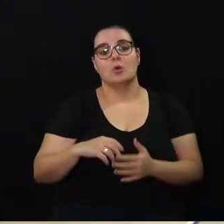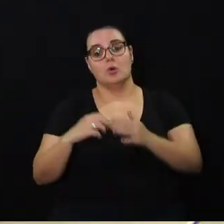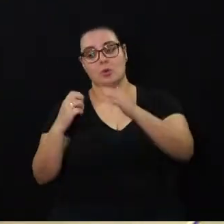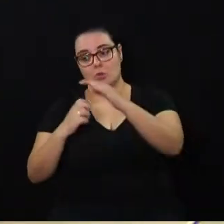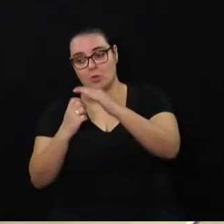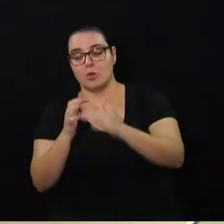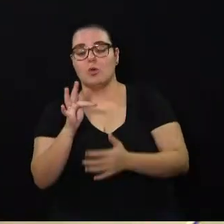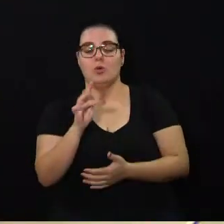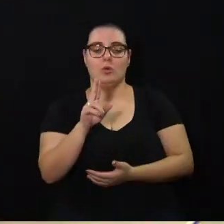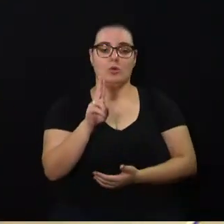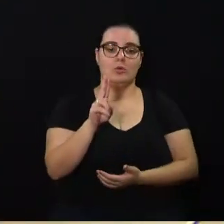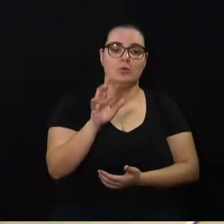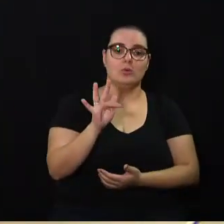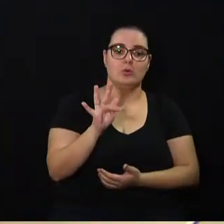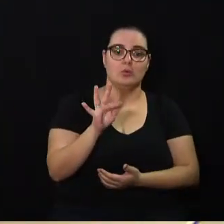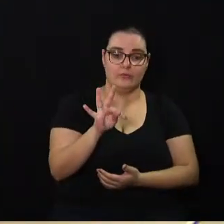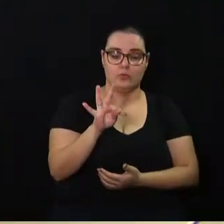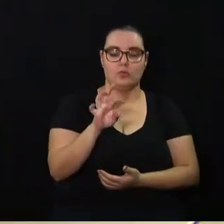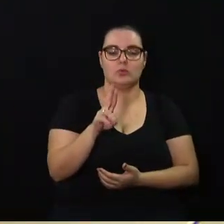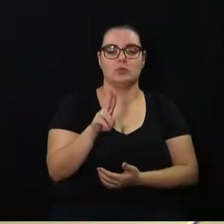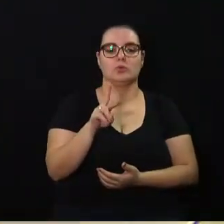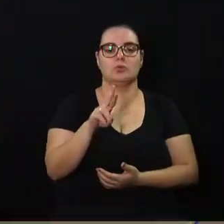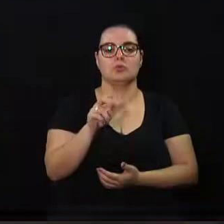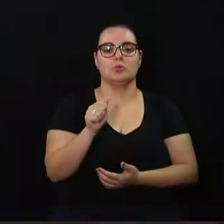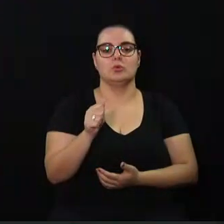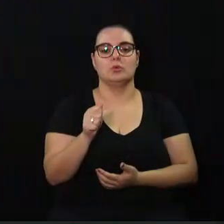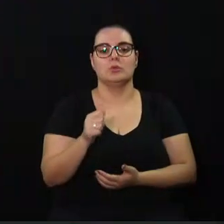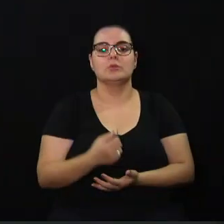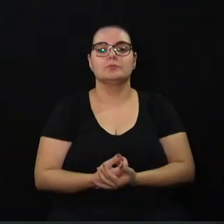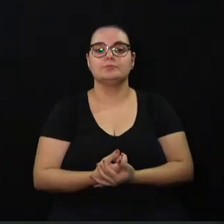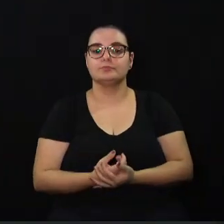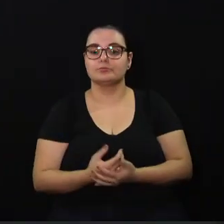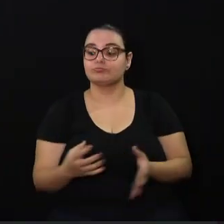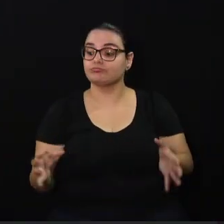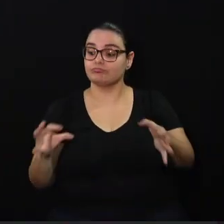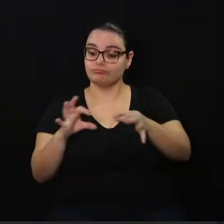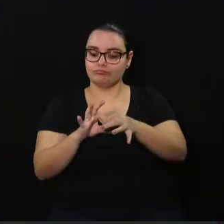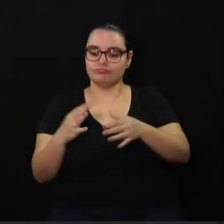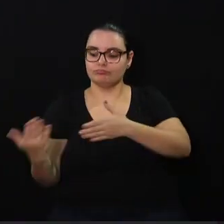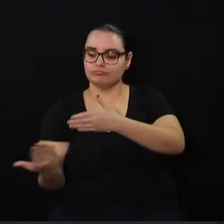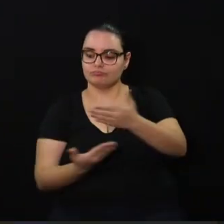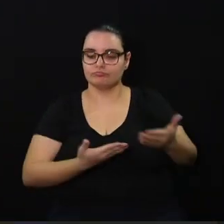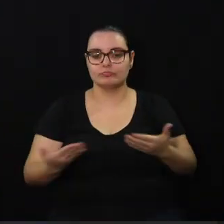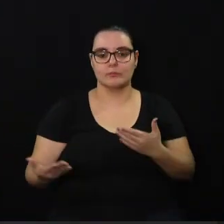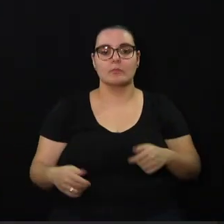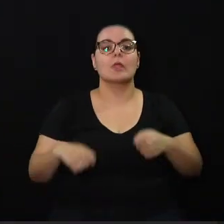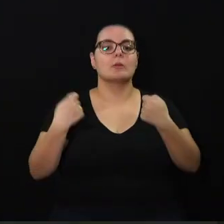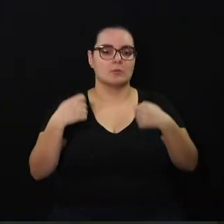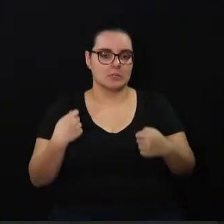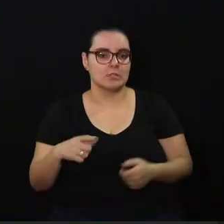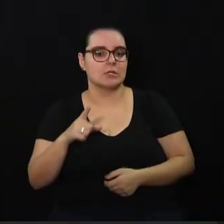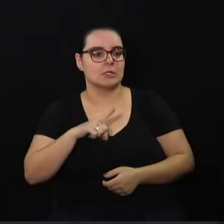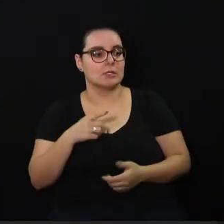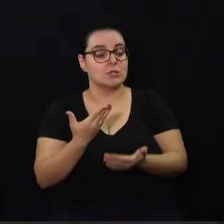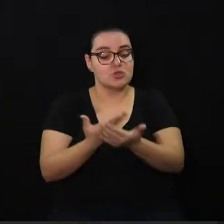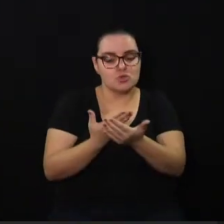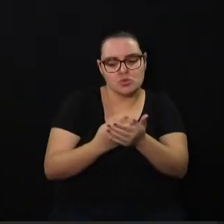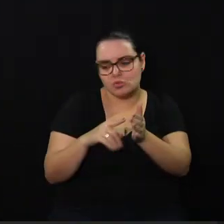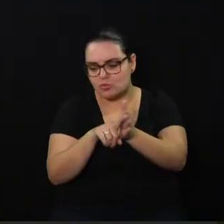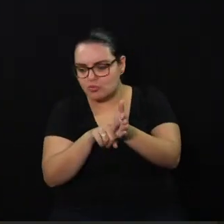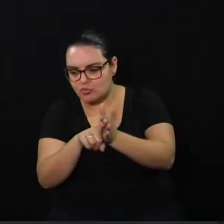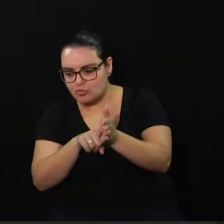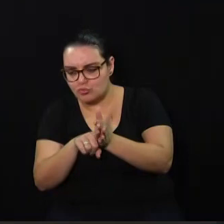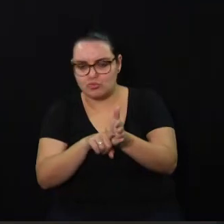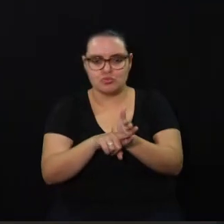a futura que as intervenções feitas com essas crianças com autismo devem ter embasamento científico né porque é